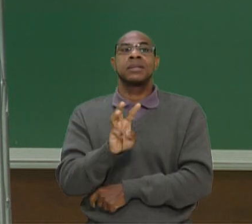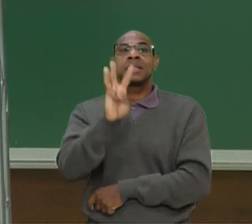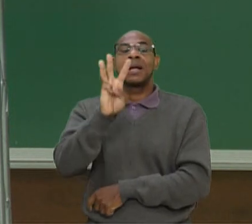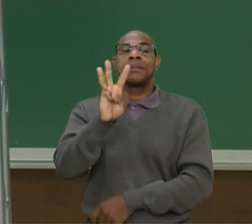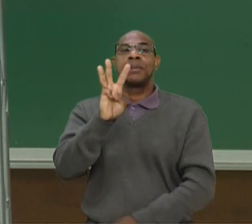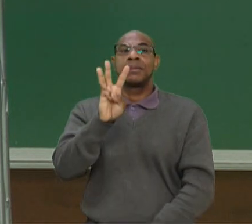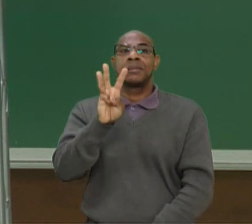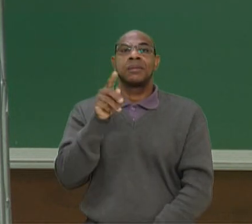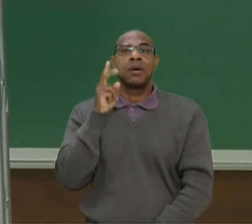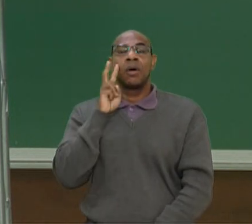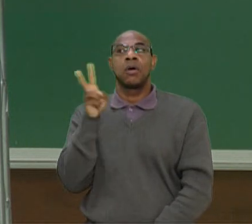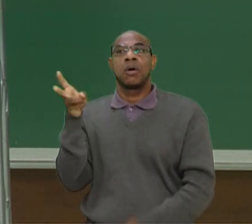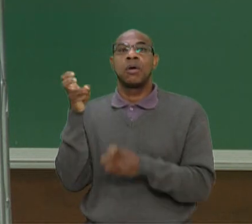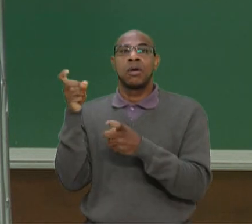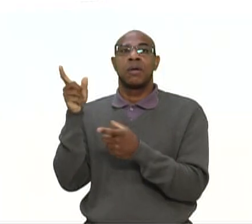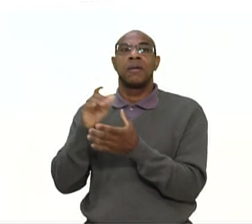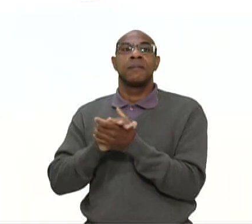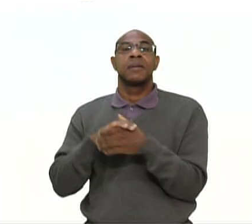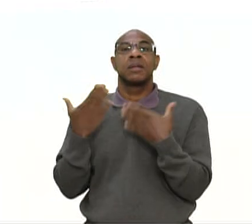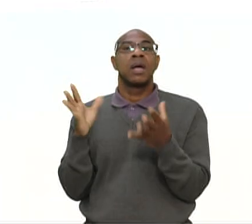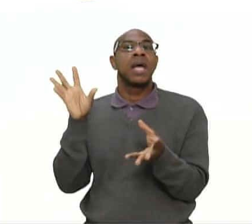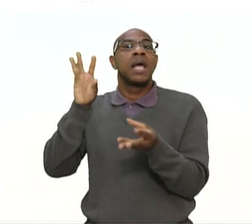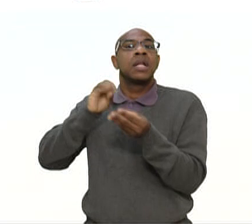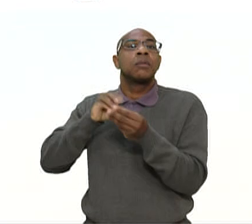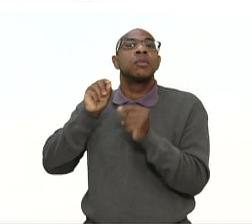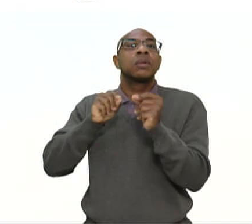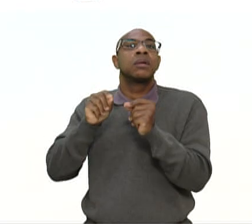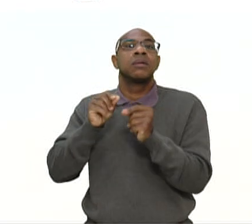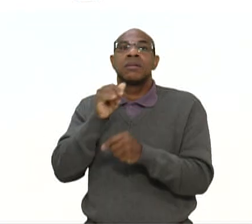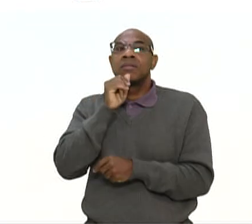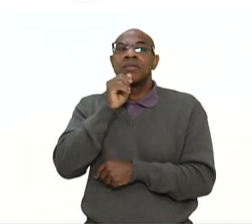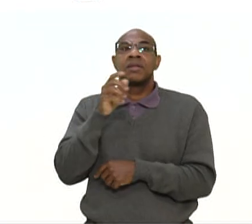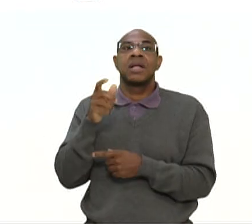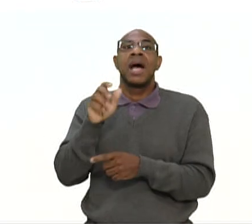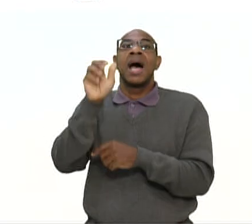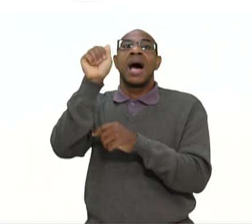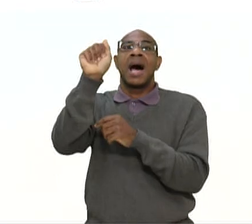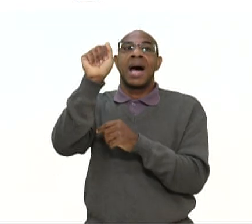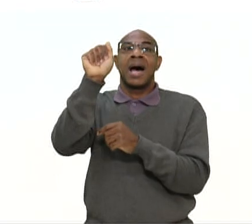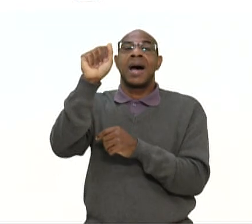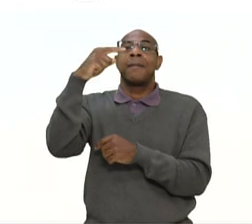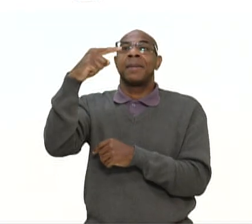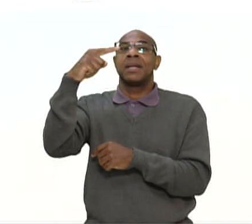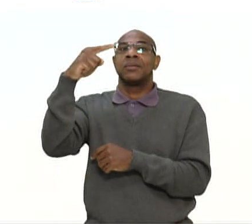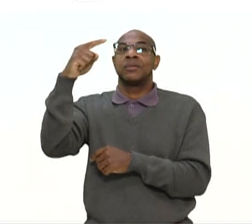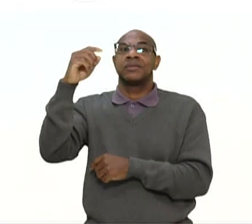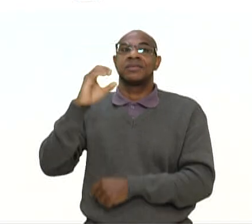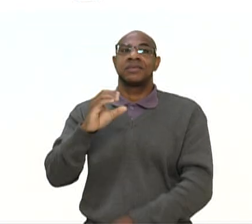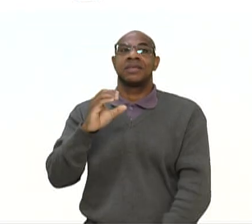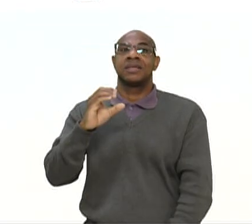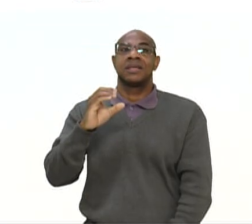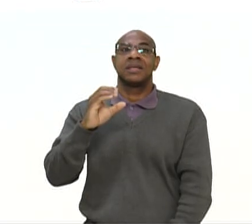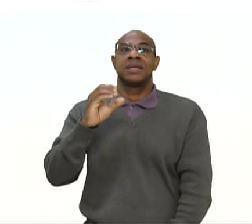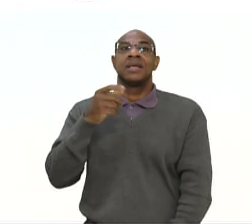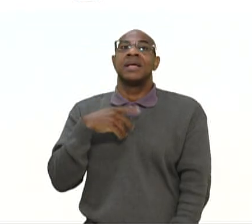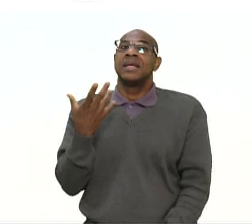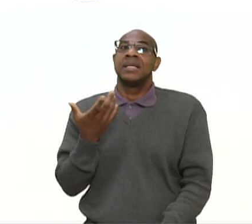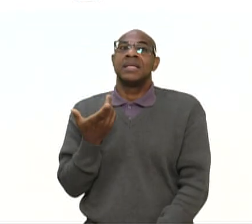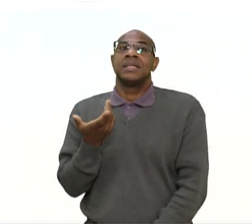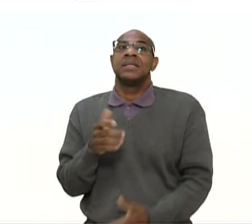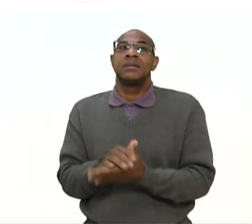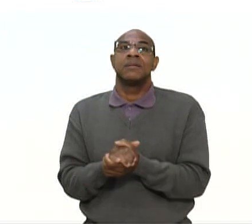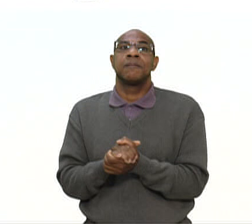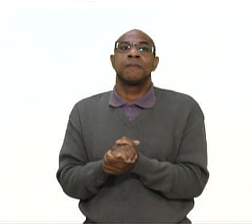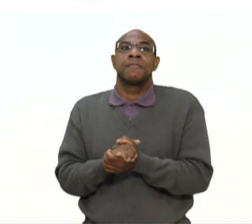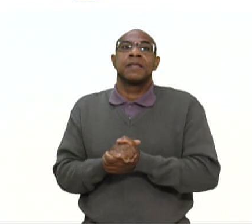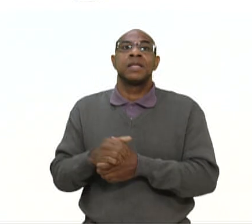aqui na frente. Resumindo, vai ficar A menos C e o B menos D. Obviamente,